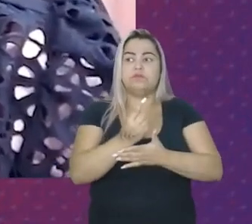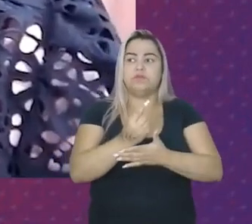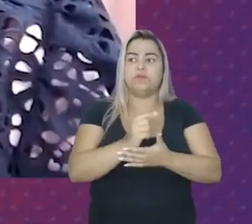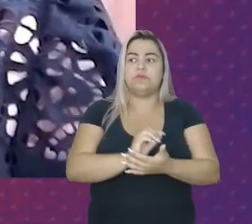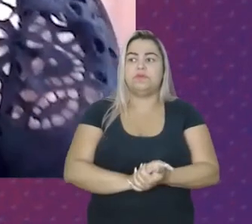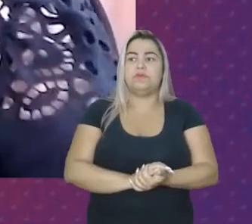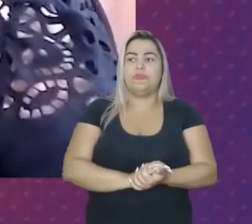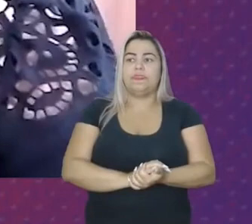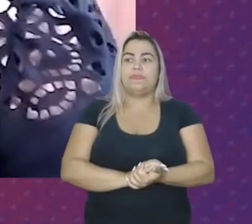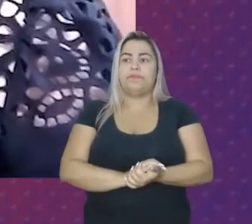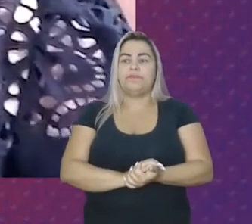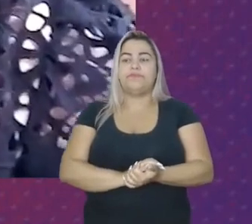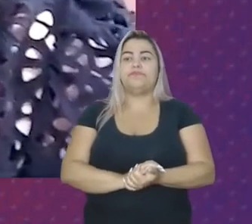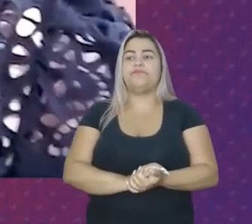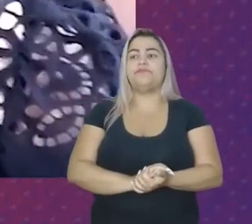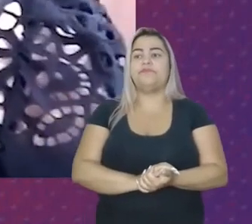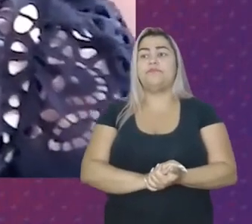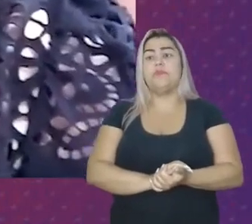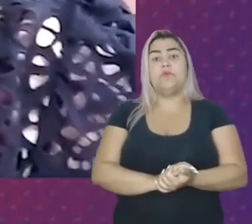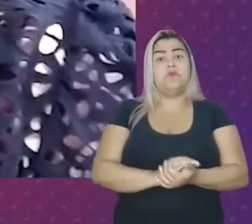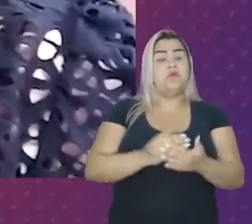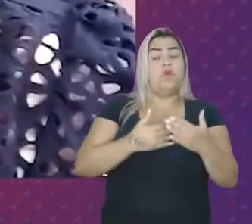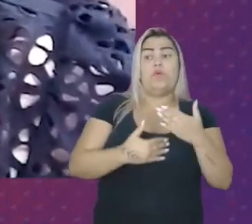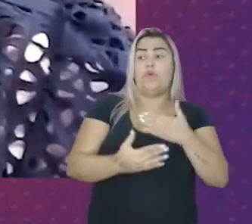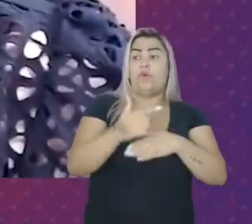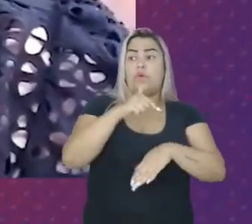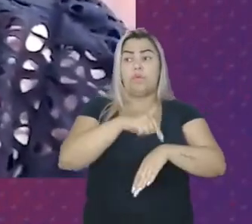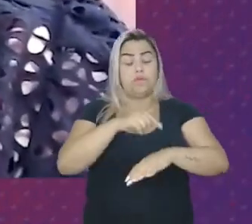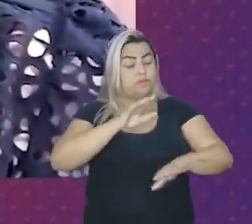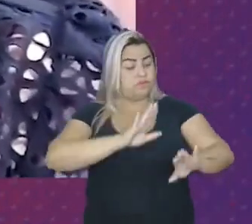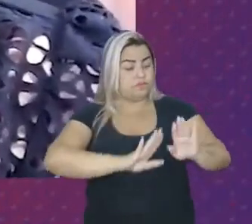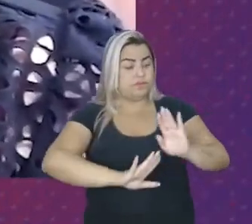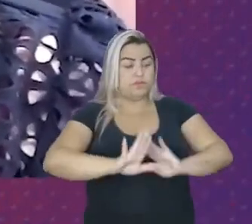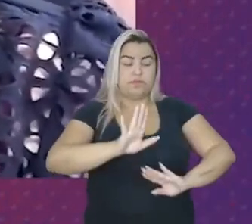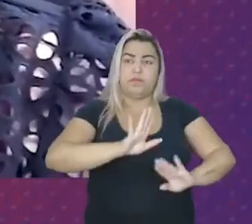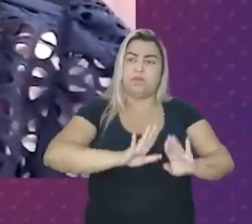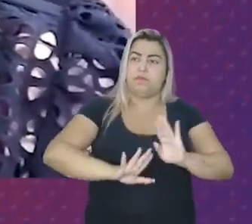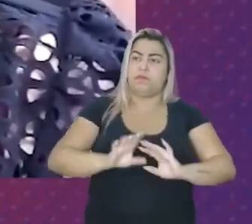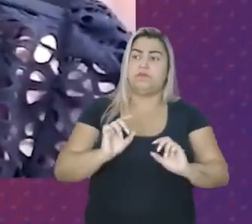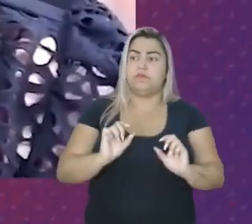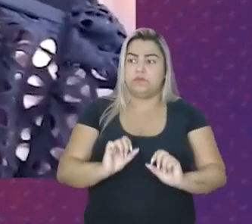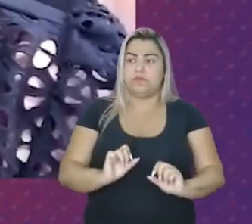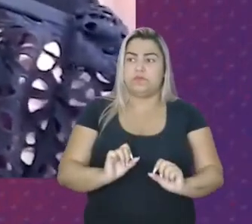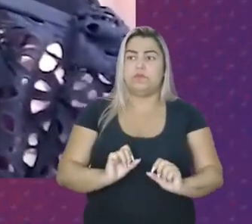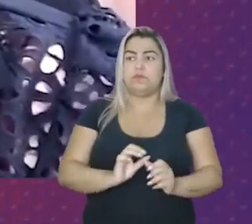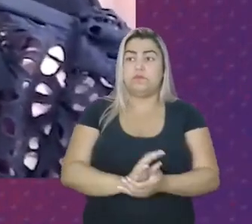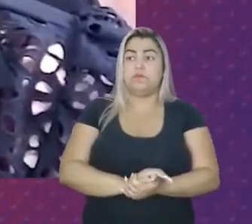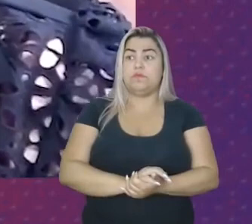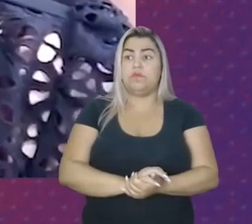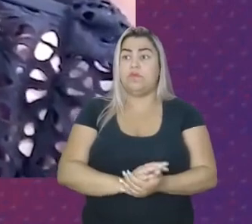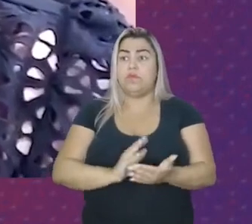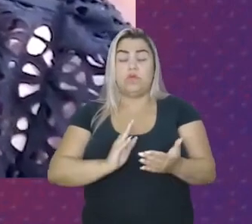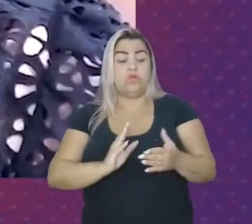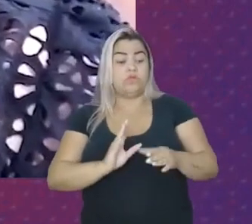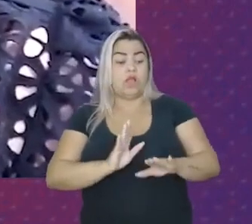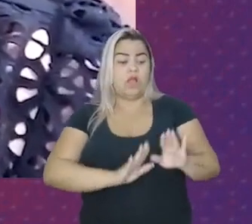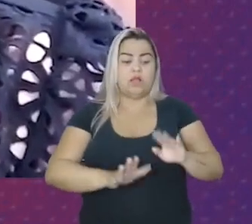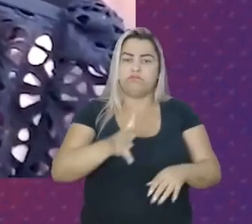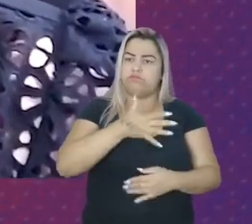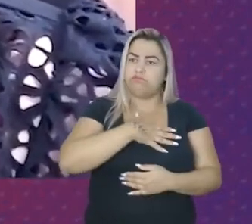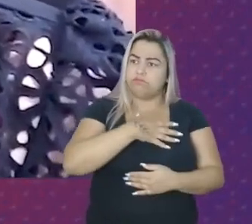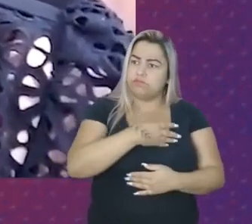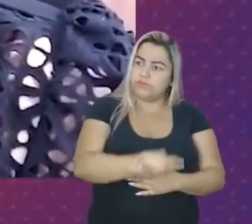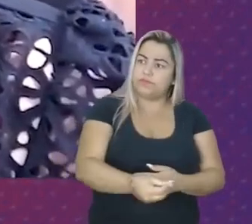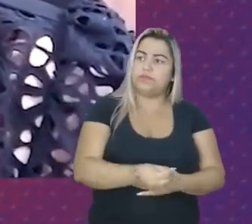que você despende para cuidar de uma casa, para cuidar do processo de educação do filho, e isso